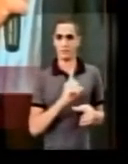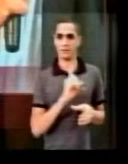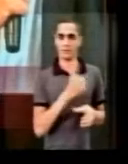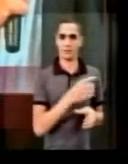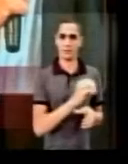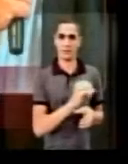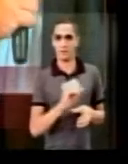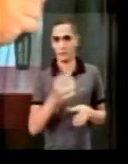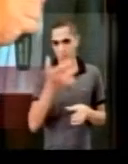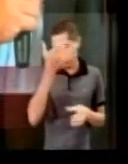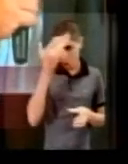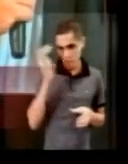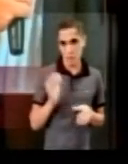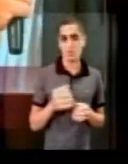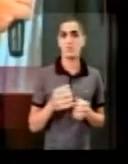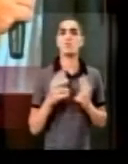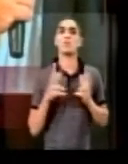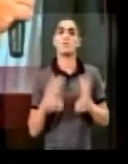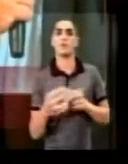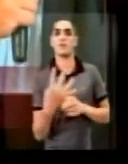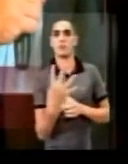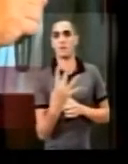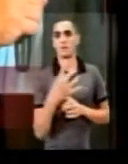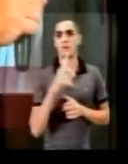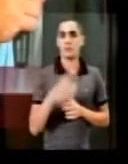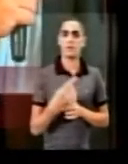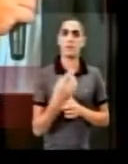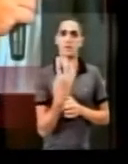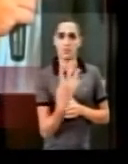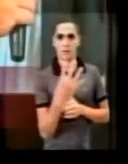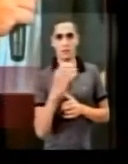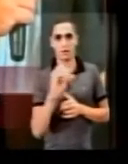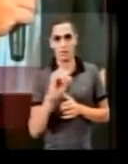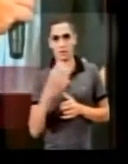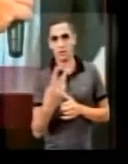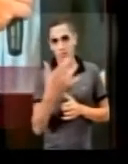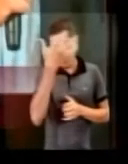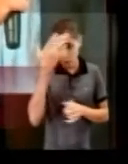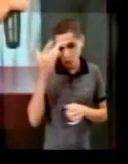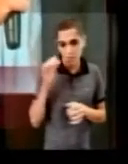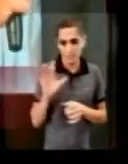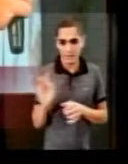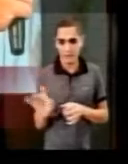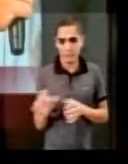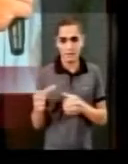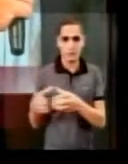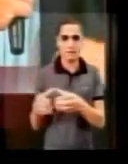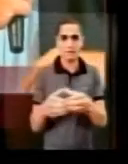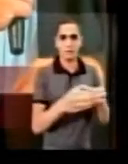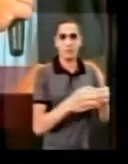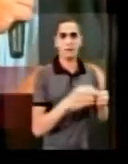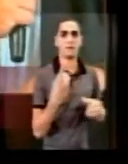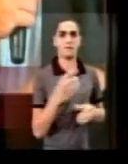de 4.402 casos para cada 100 mil habitantes.